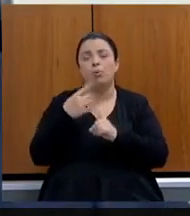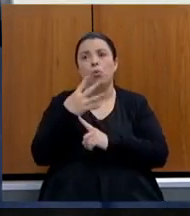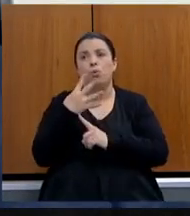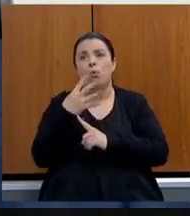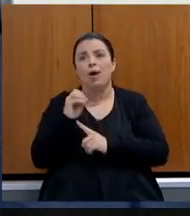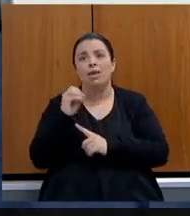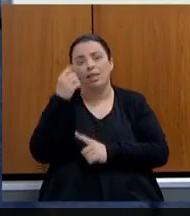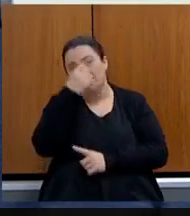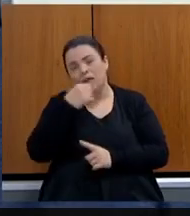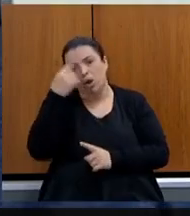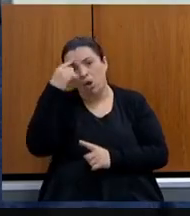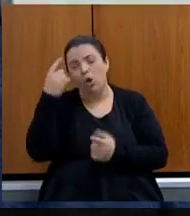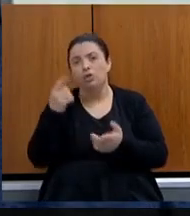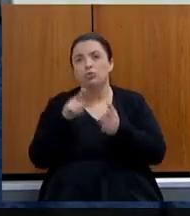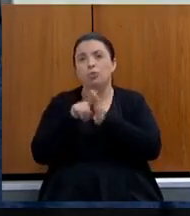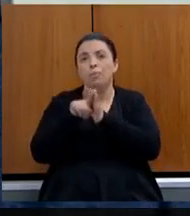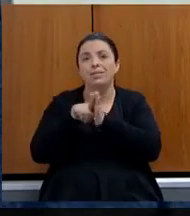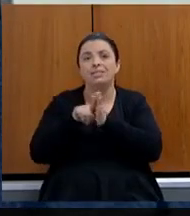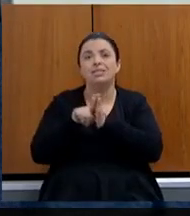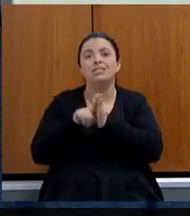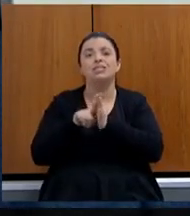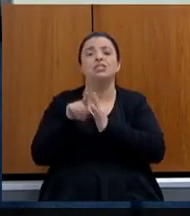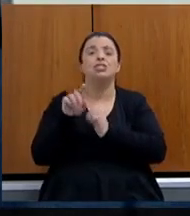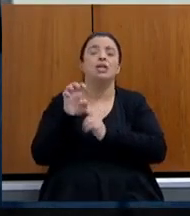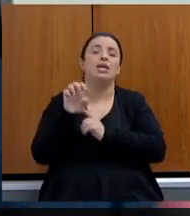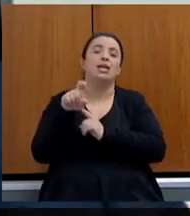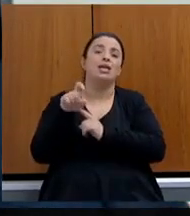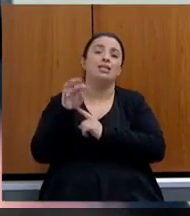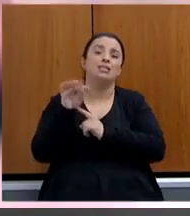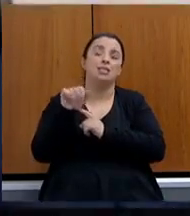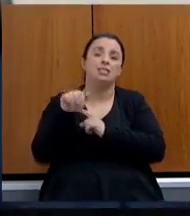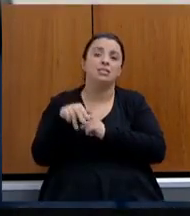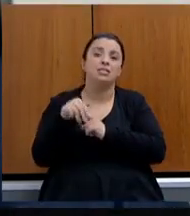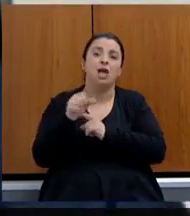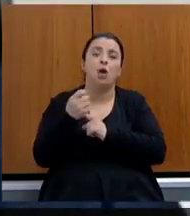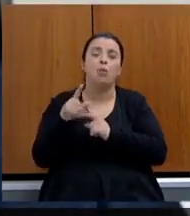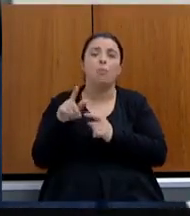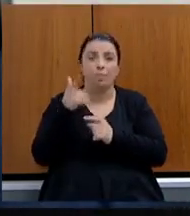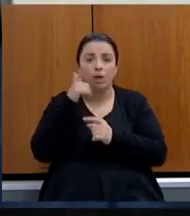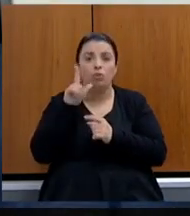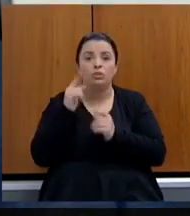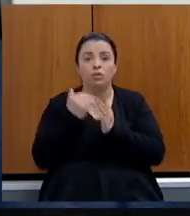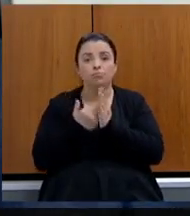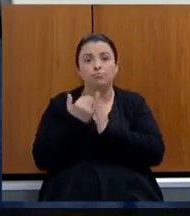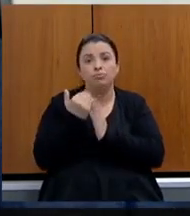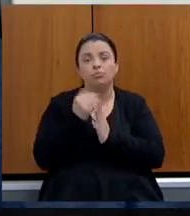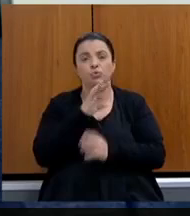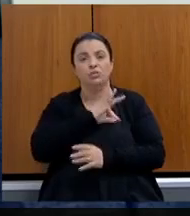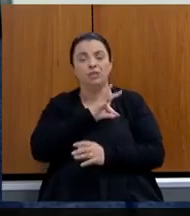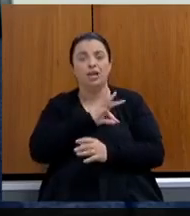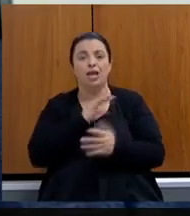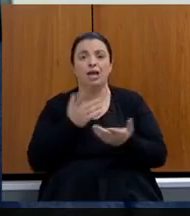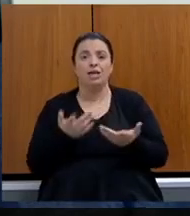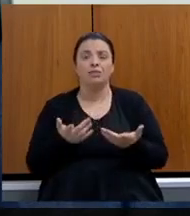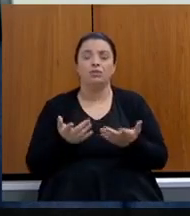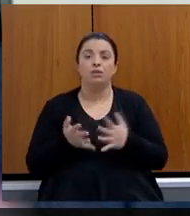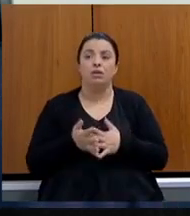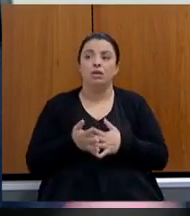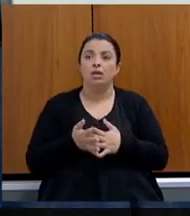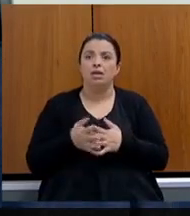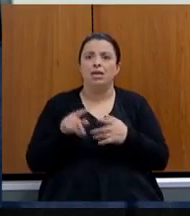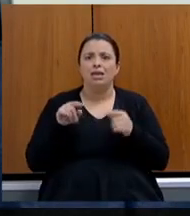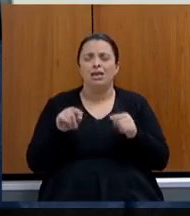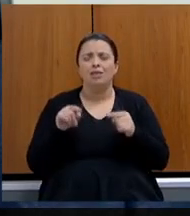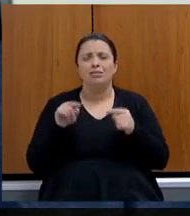pudesse ser comportar o teu lado melhor para essa inteligência pelotão na do Estado de Minas Gerais na